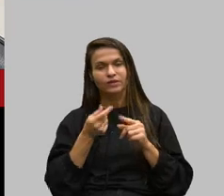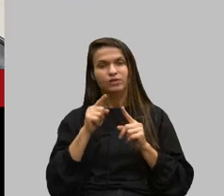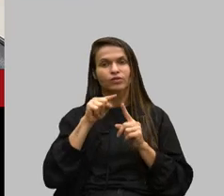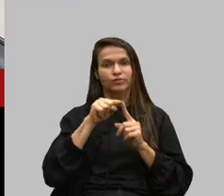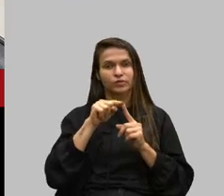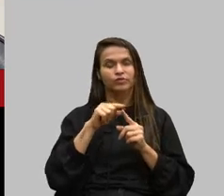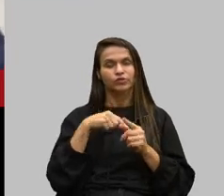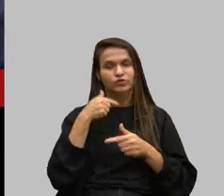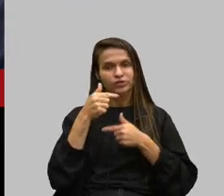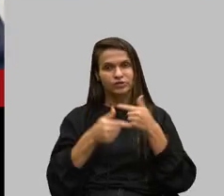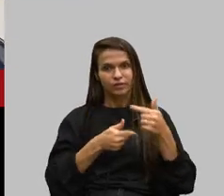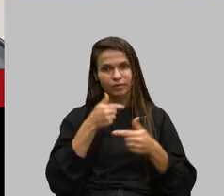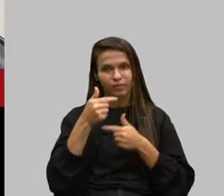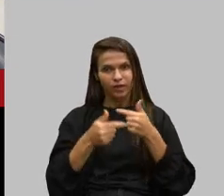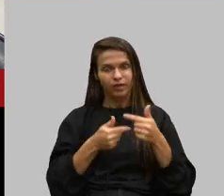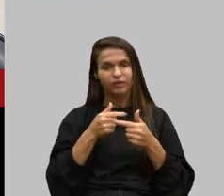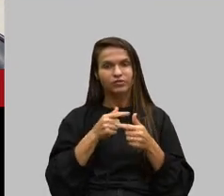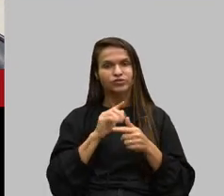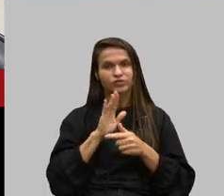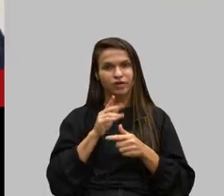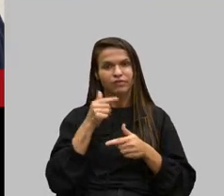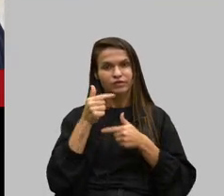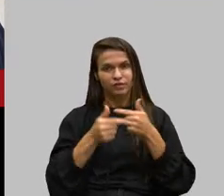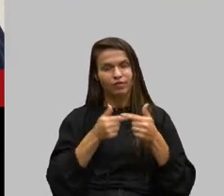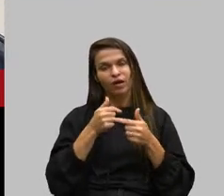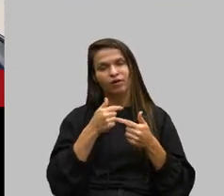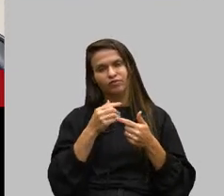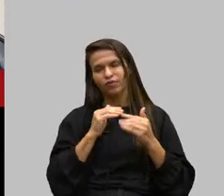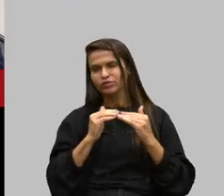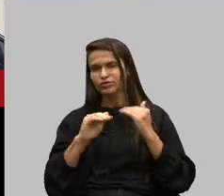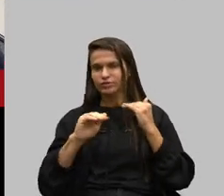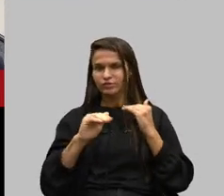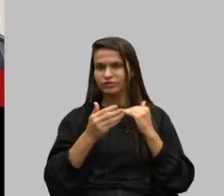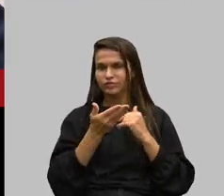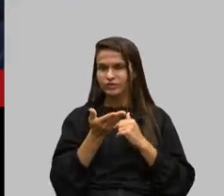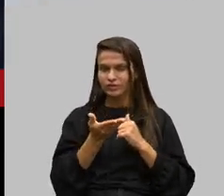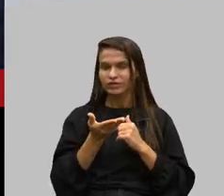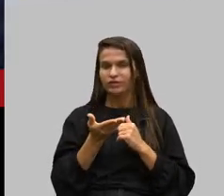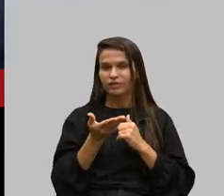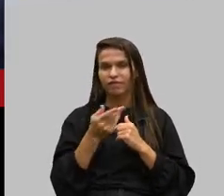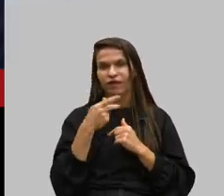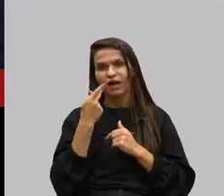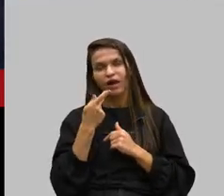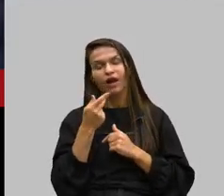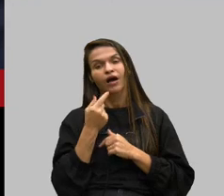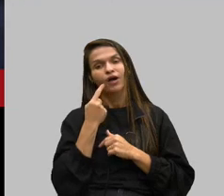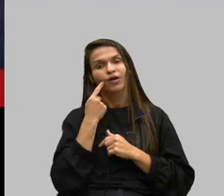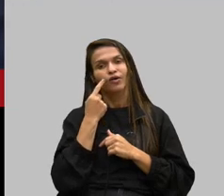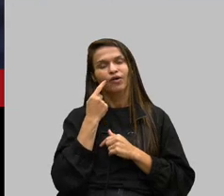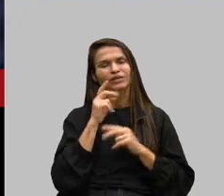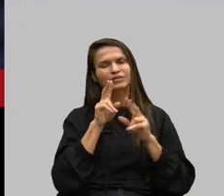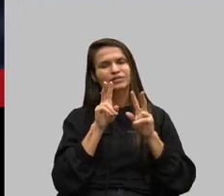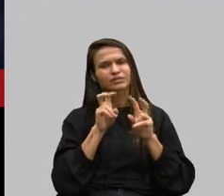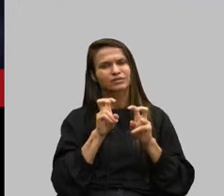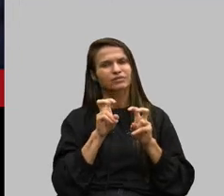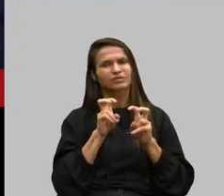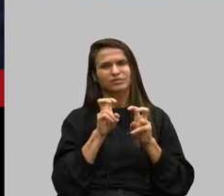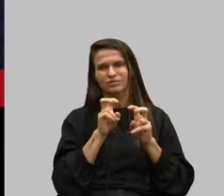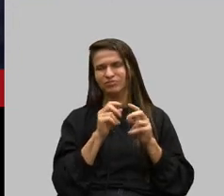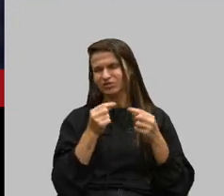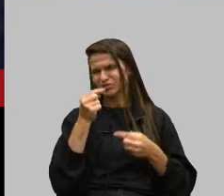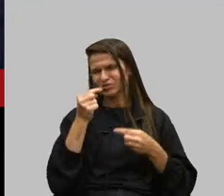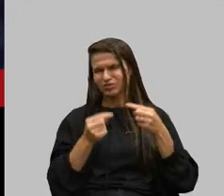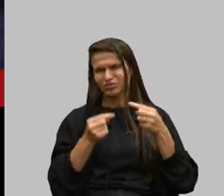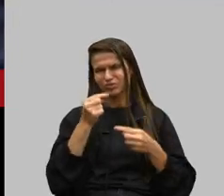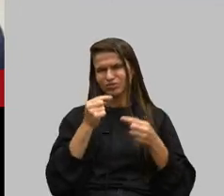a gente trabalha e foi trabalhado aí eu vou discordar um pouquinho de vossa excelência quando vossa excelência fala olha esse assunto discutir com